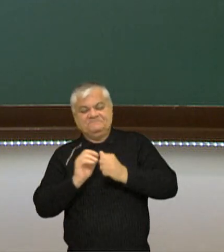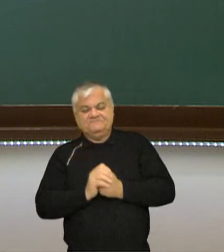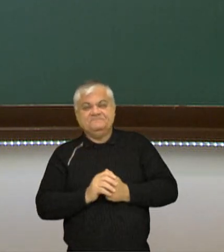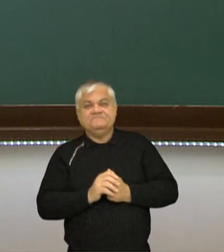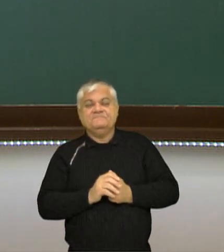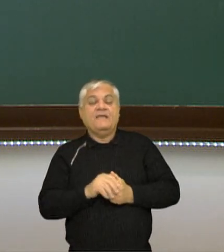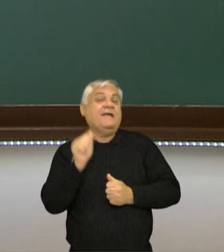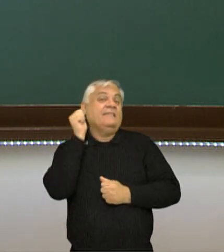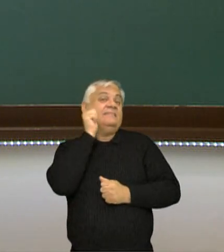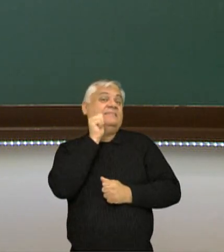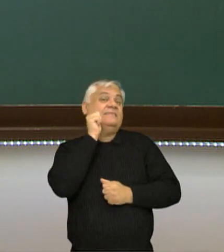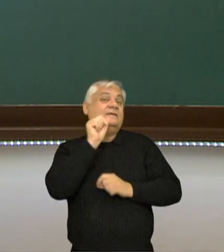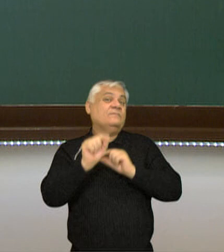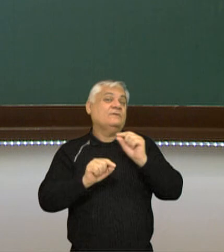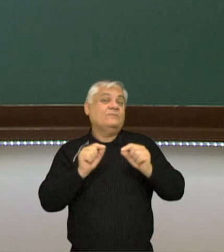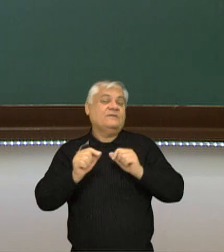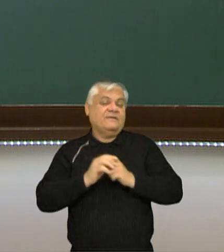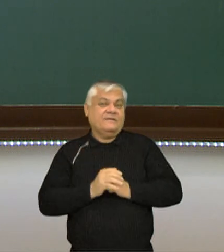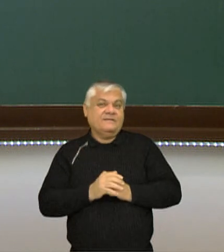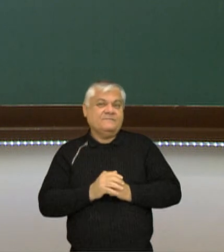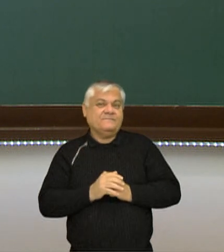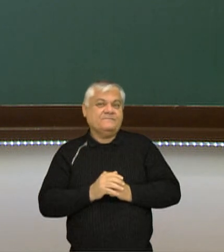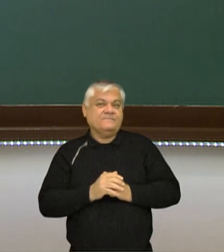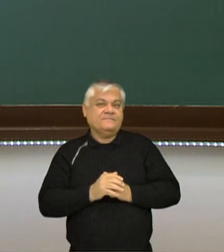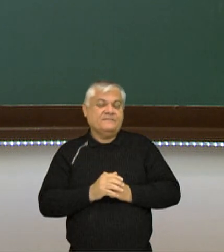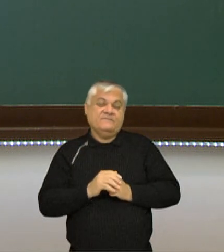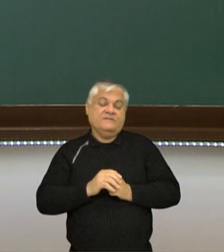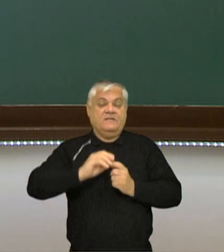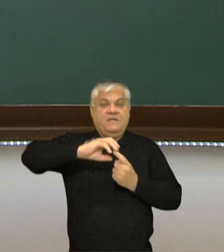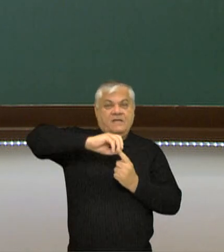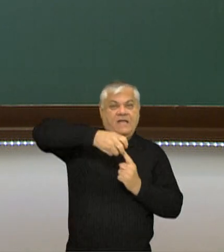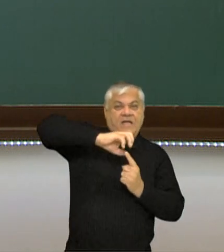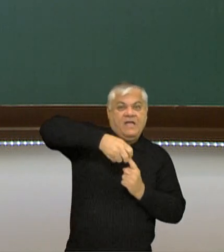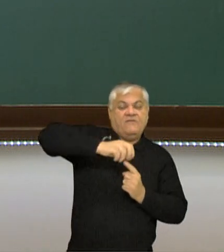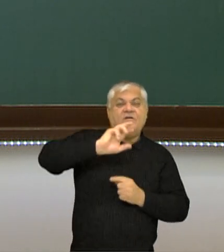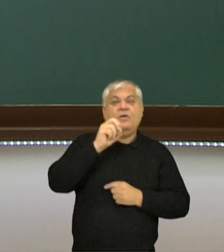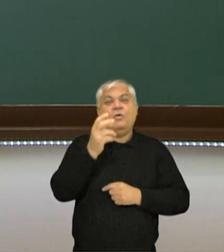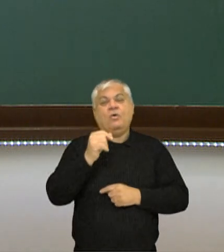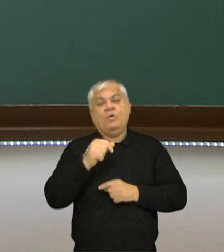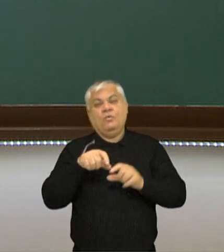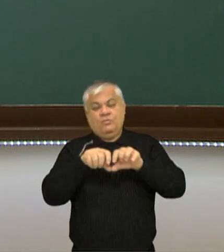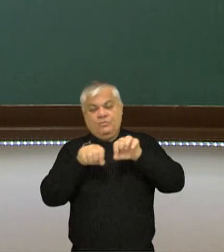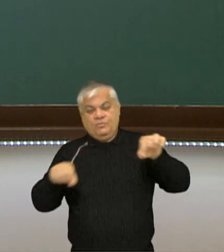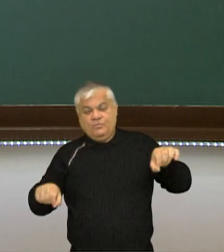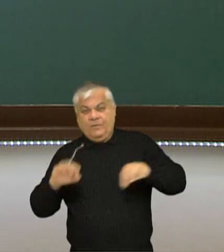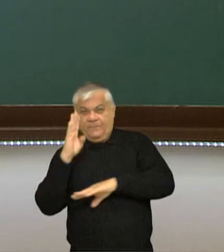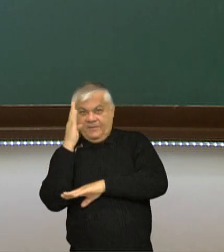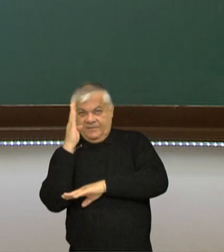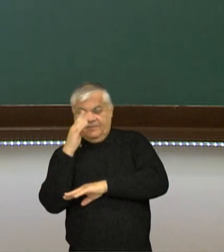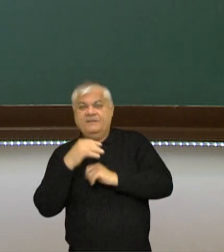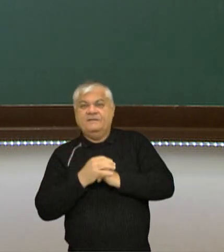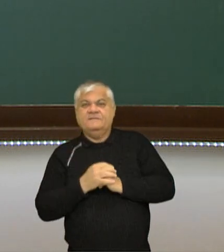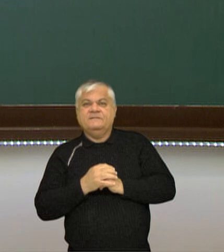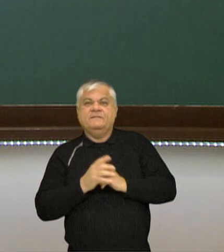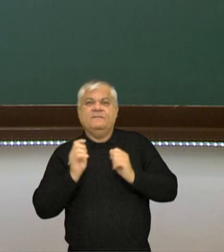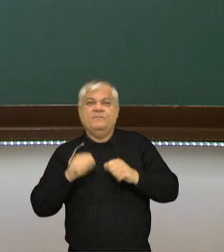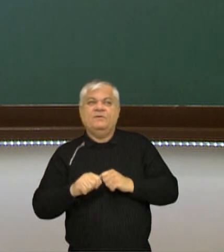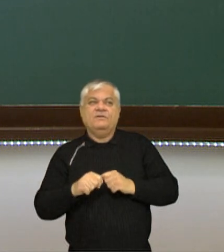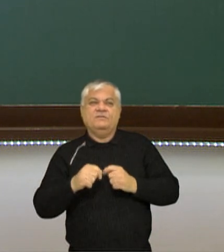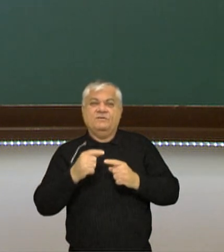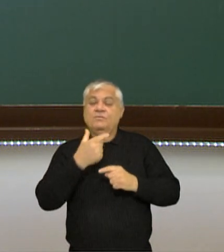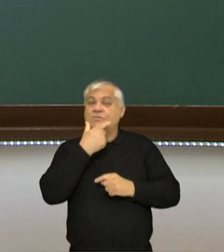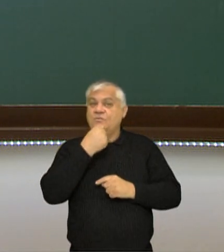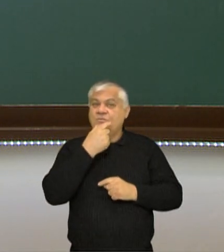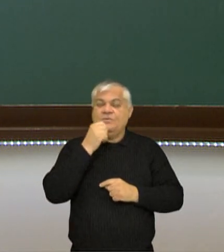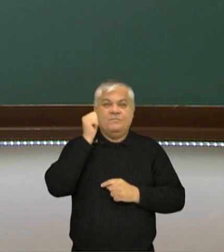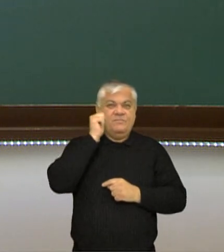A dama, se você vai fazer com a tampinha de garrafa ou com o cabinho de vassoura, você pode até fazer a dama e o rei, você pode cortar